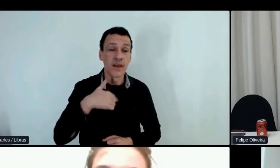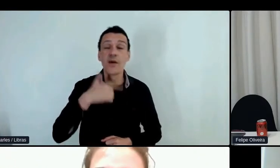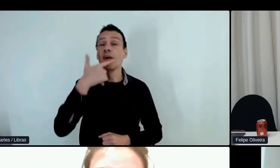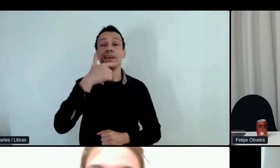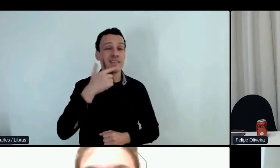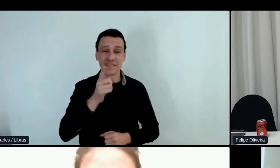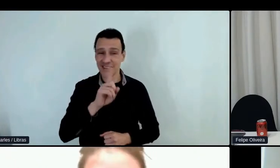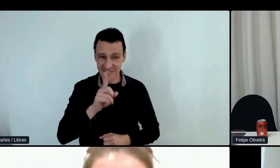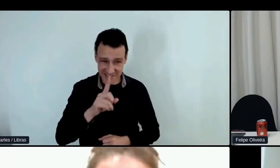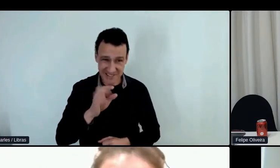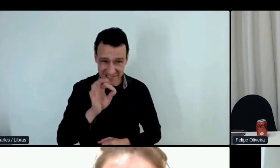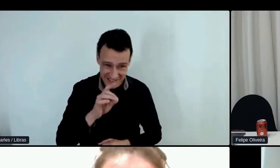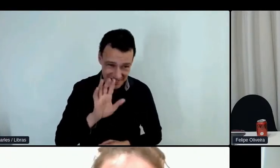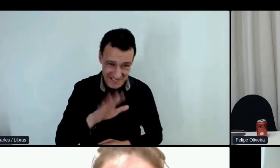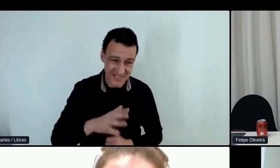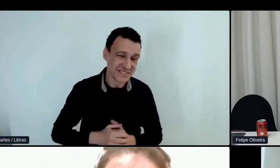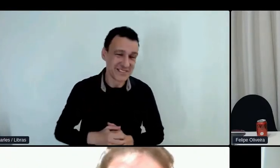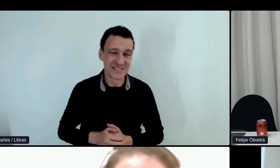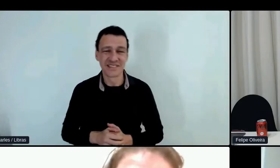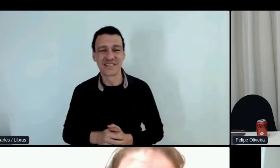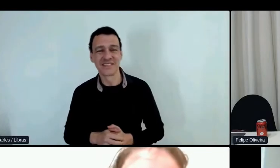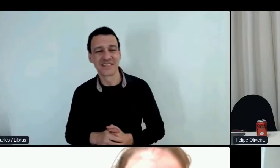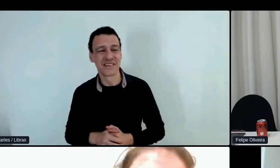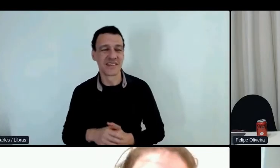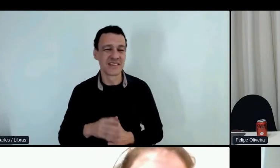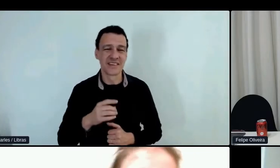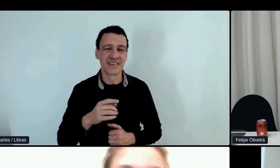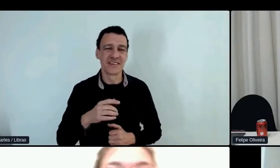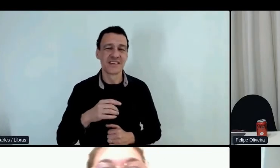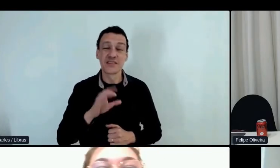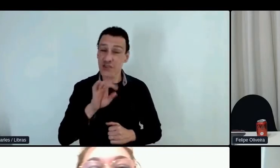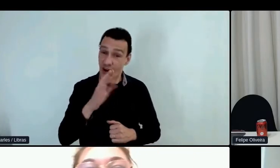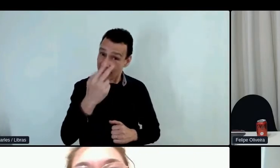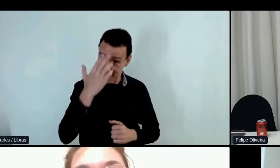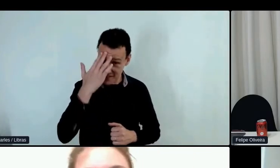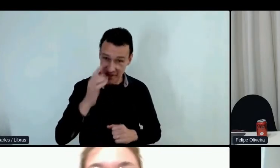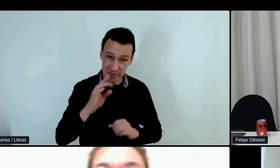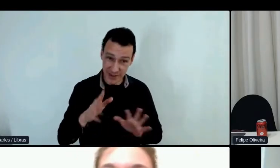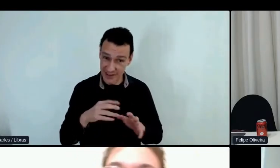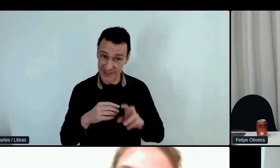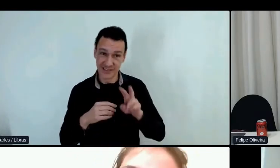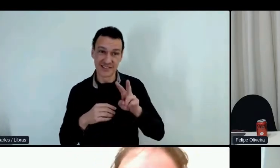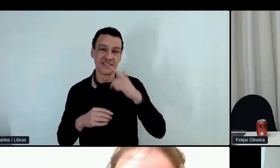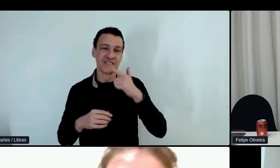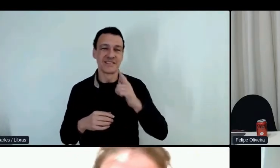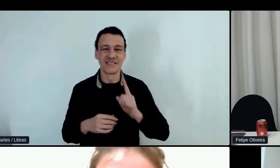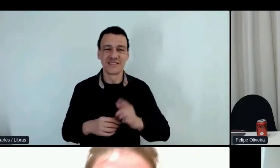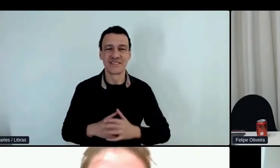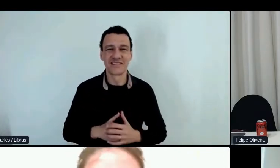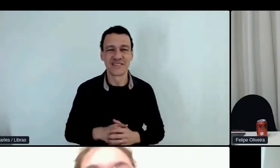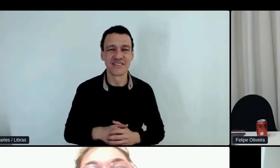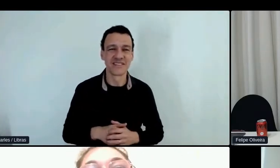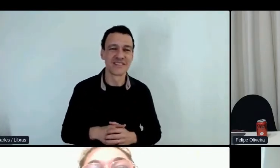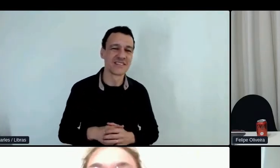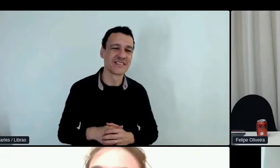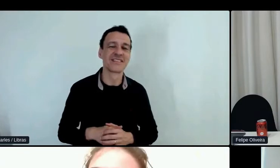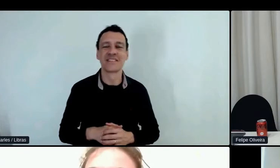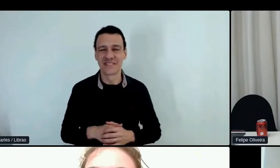possa me incluir. Legal. Eu não sei se a Vanessa está rindo por causa disso, mas é que de vez em quando a gente